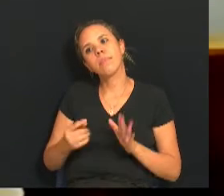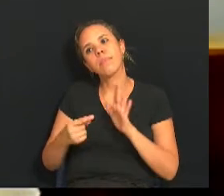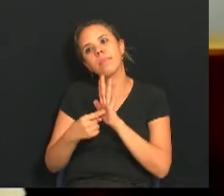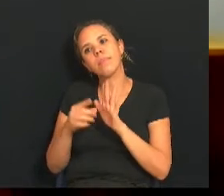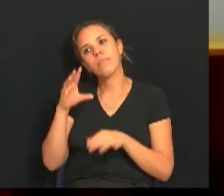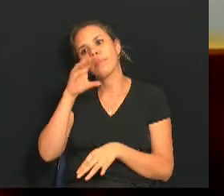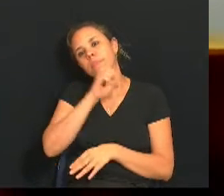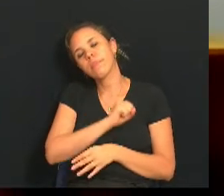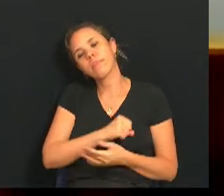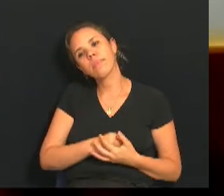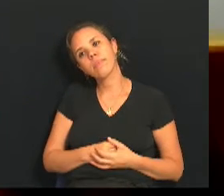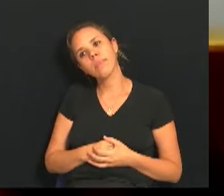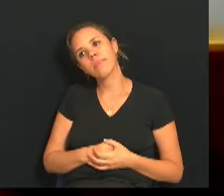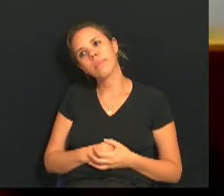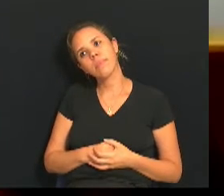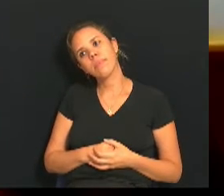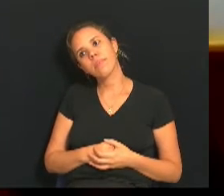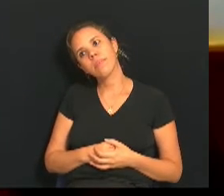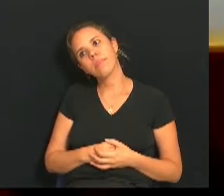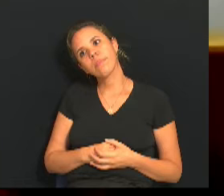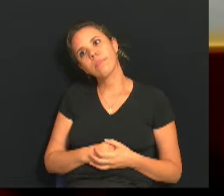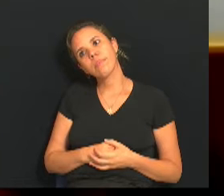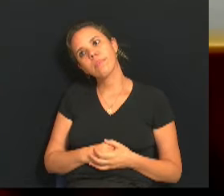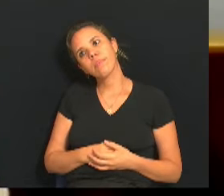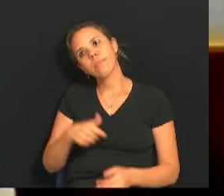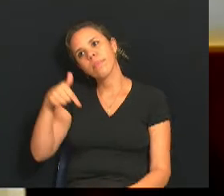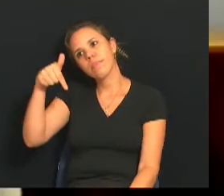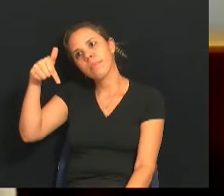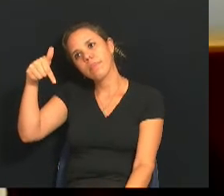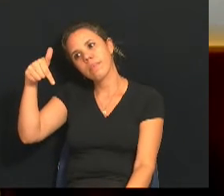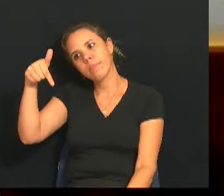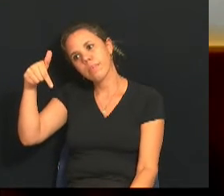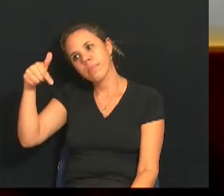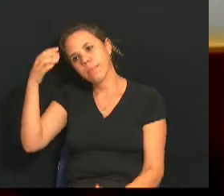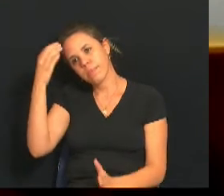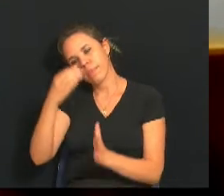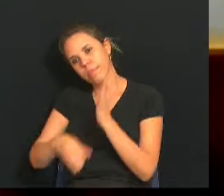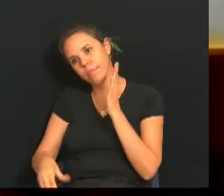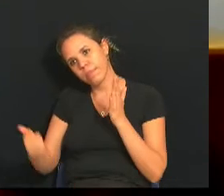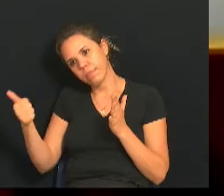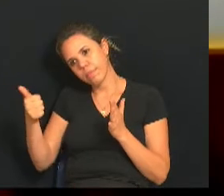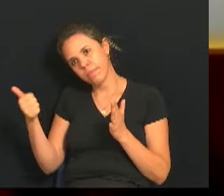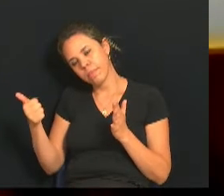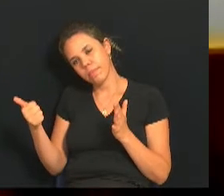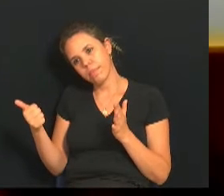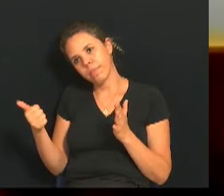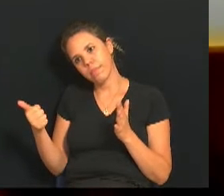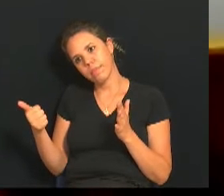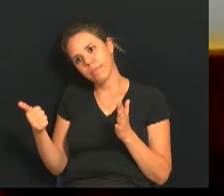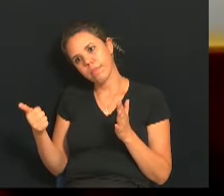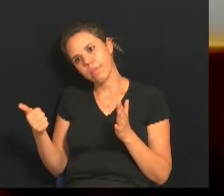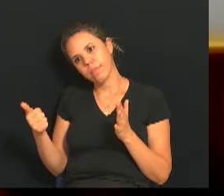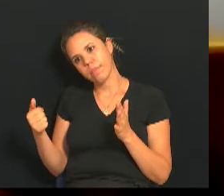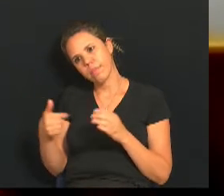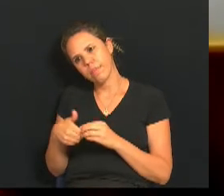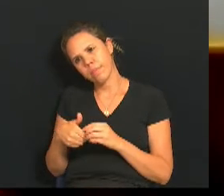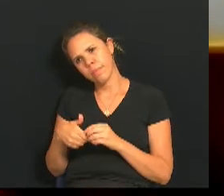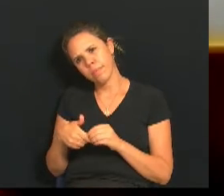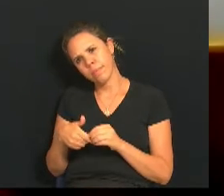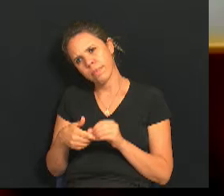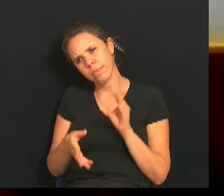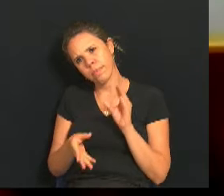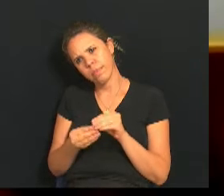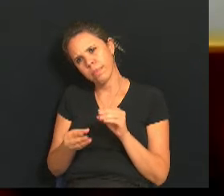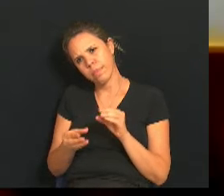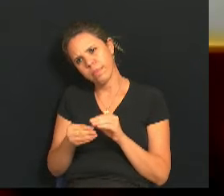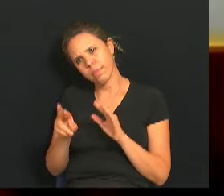rapidamente, olhando os 7 capítulos, né? Capítulo 1, disposições preliminares, trata dos